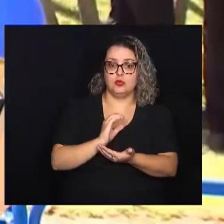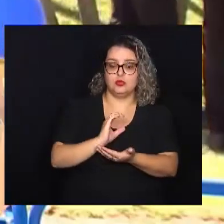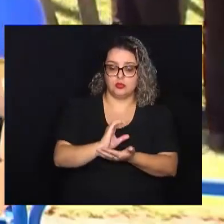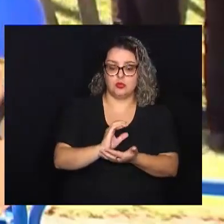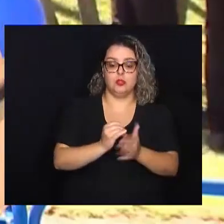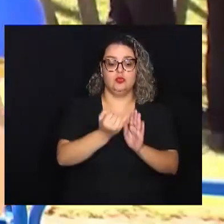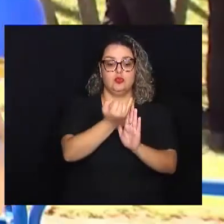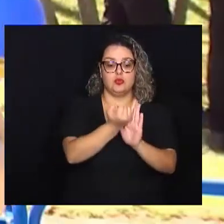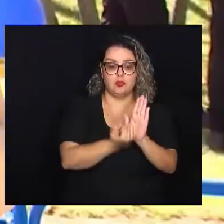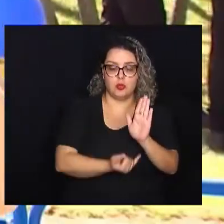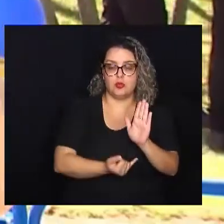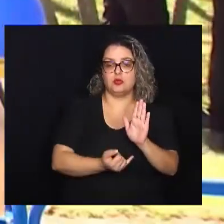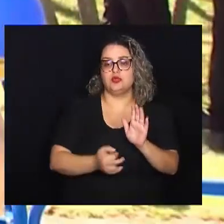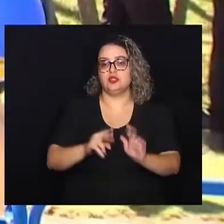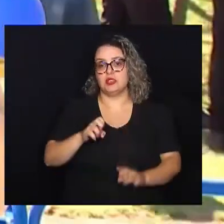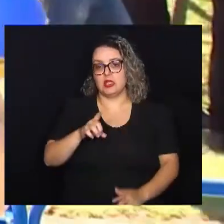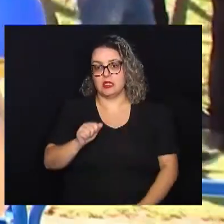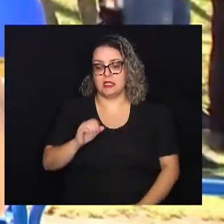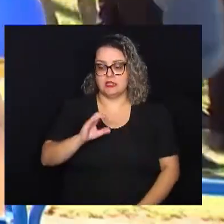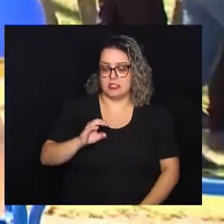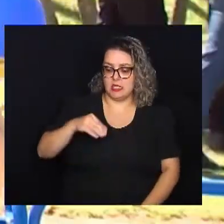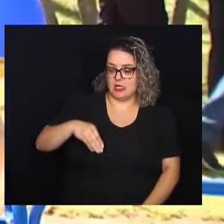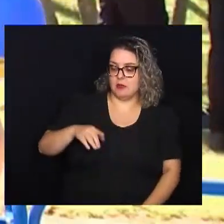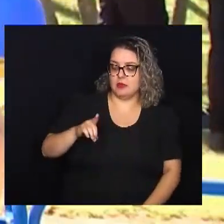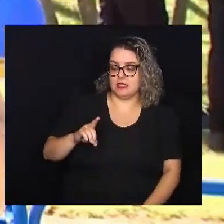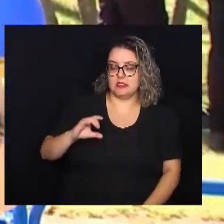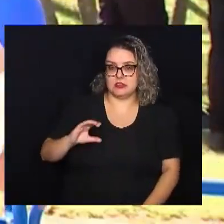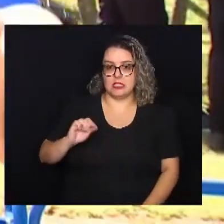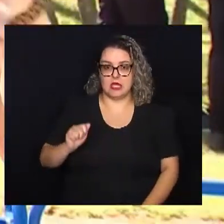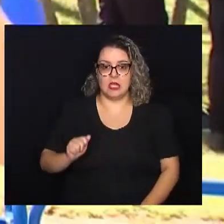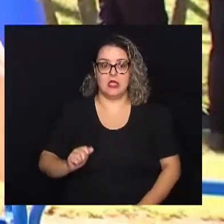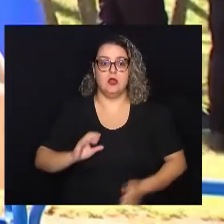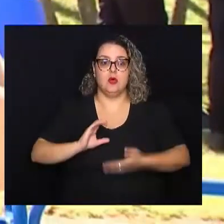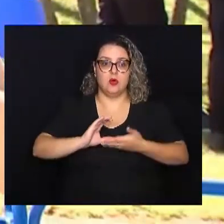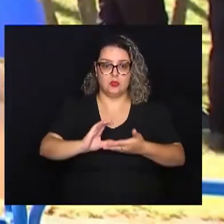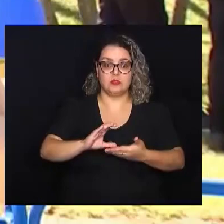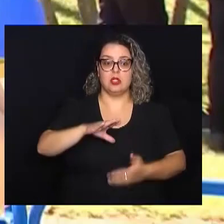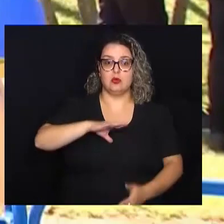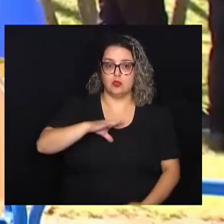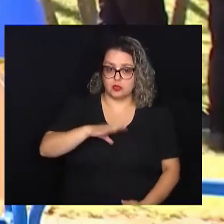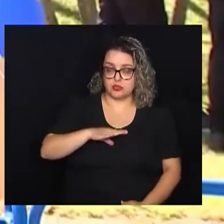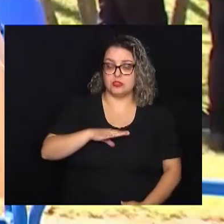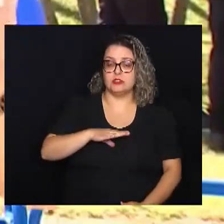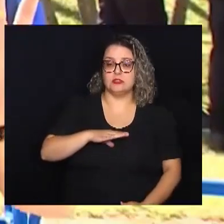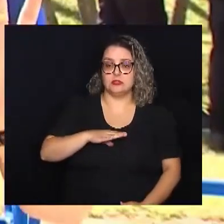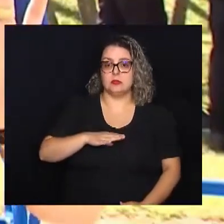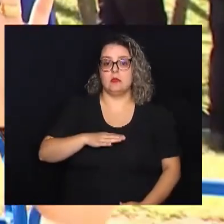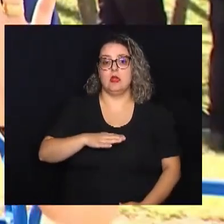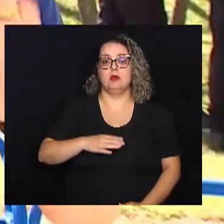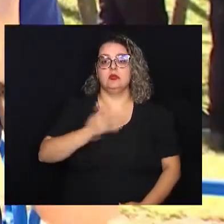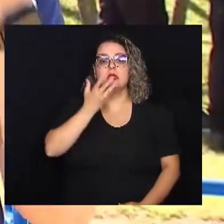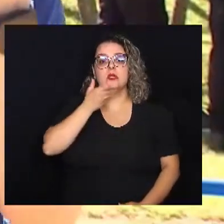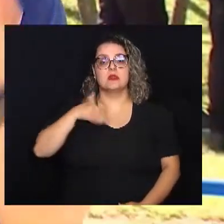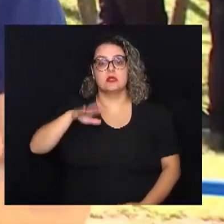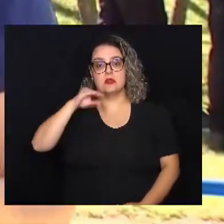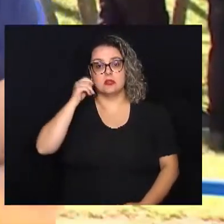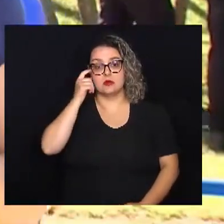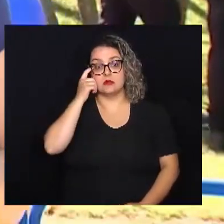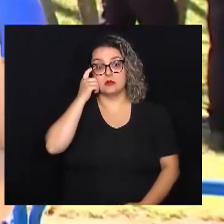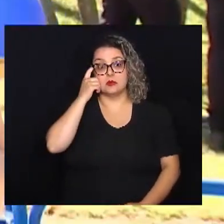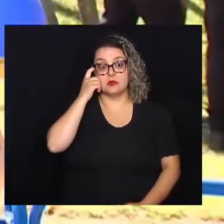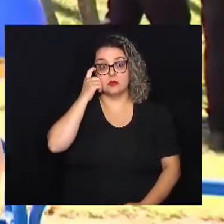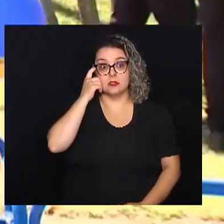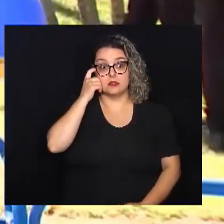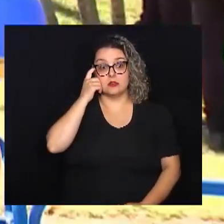foi para o cmdca e o cmdca que é o Conselho Municipal da Criança e do Adolescente destinou o recurso para que a gente instalasse Cinco partes